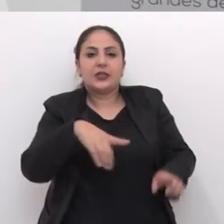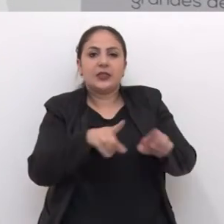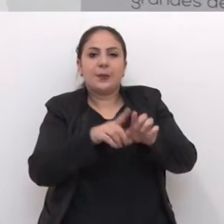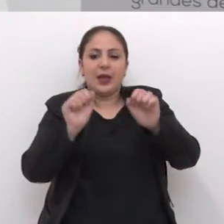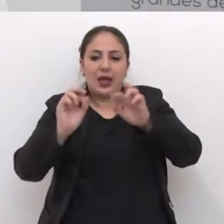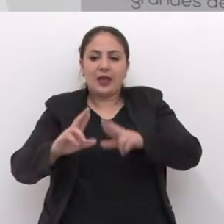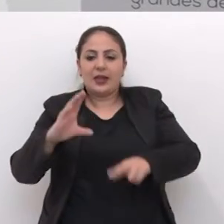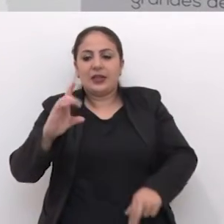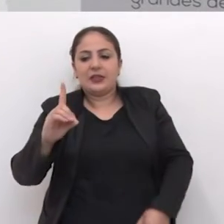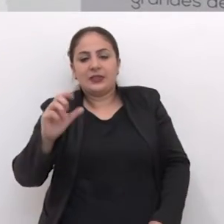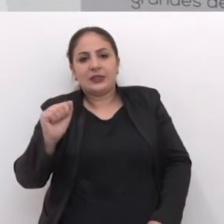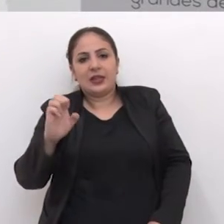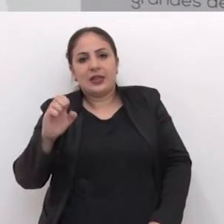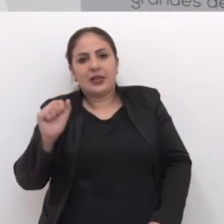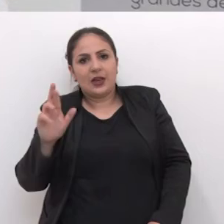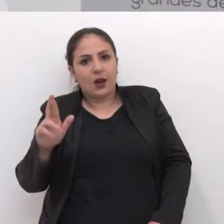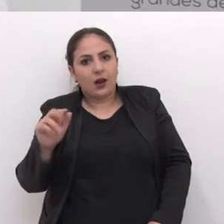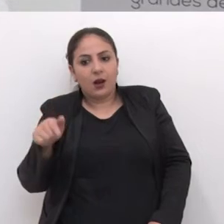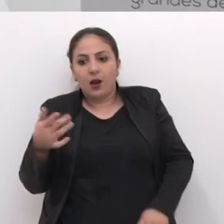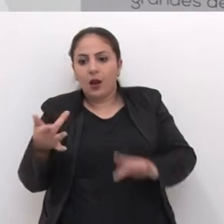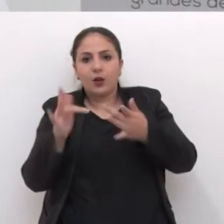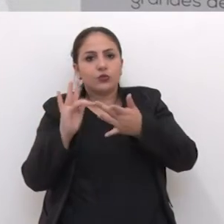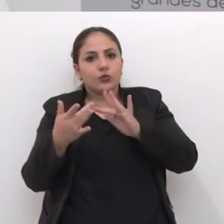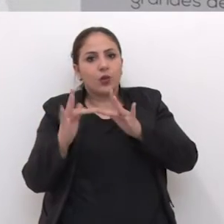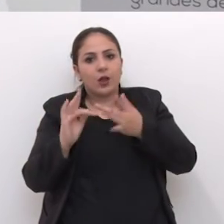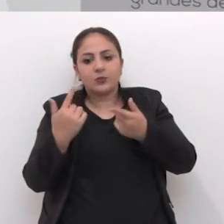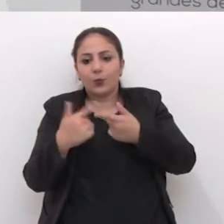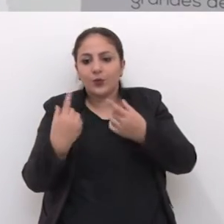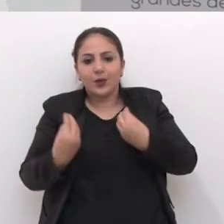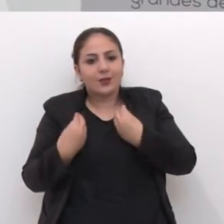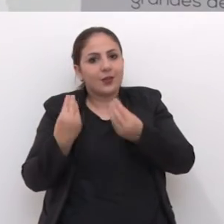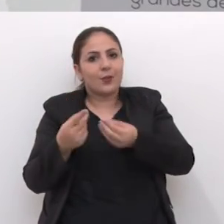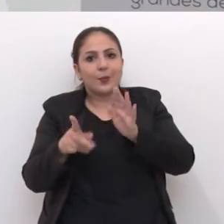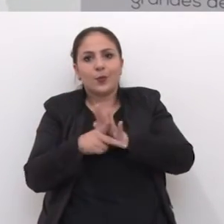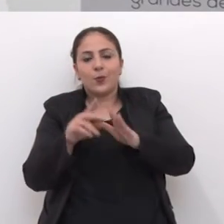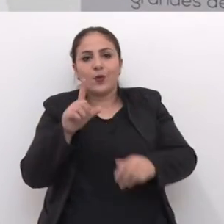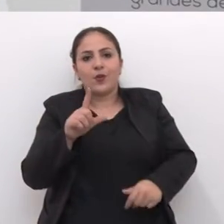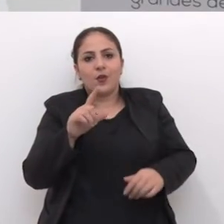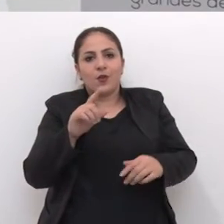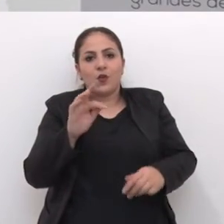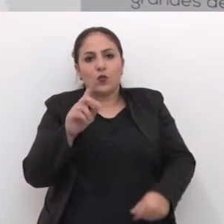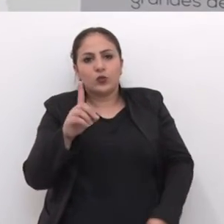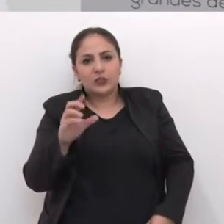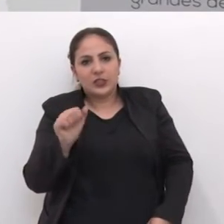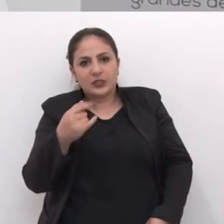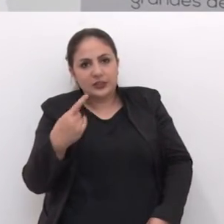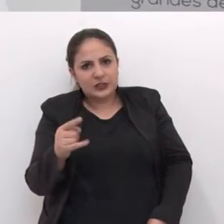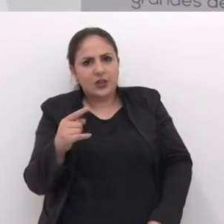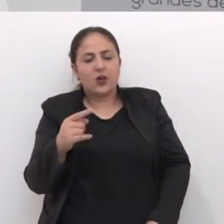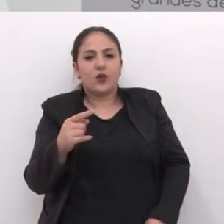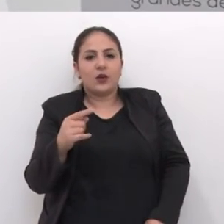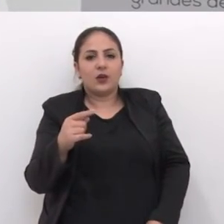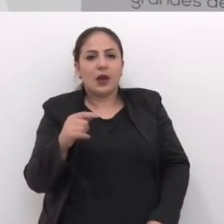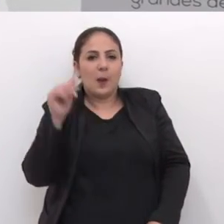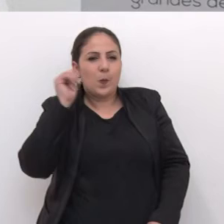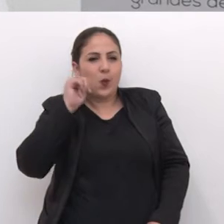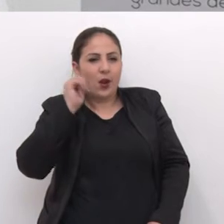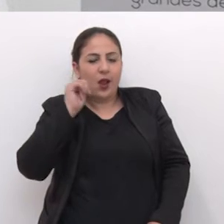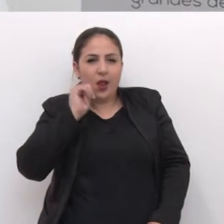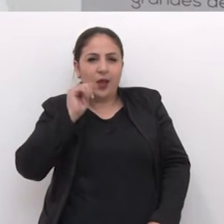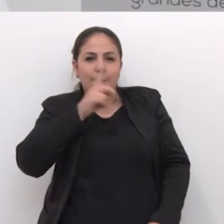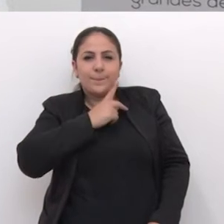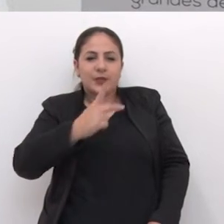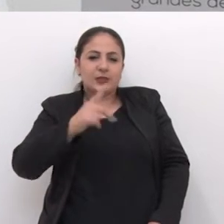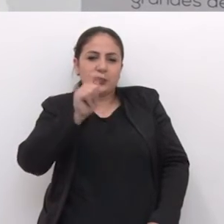a área do DAIR ali na São Cristóvão foi a articulação de doação da própria Fundação, da Modesta Vanzo, que foi